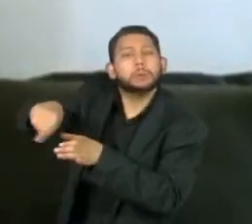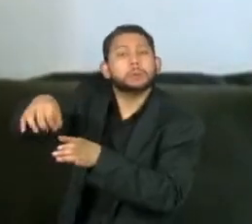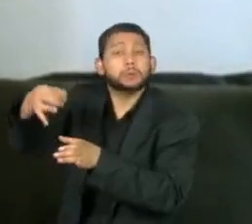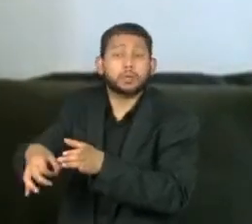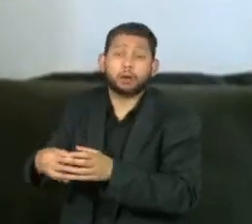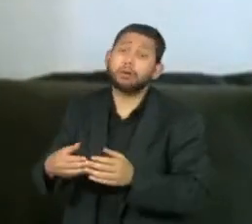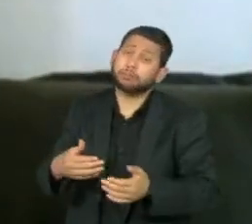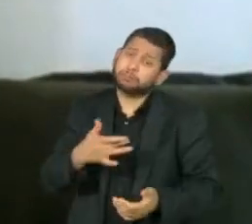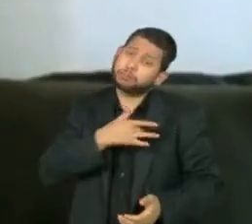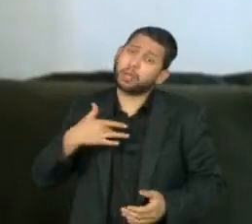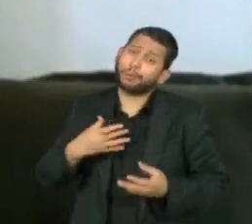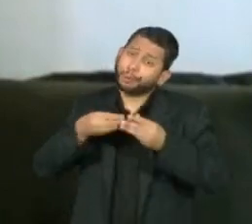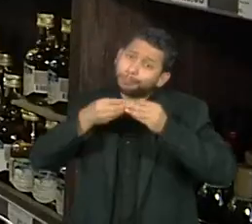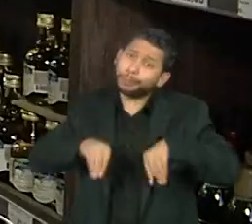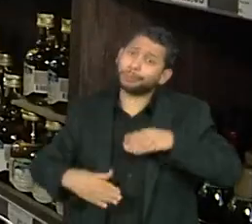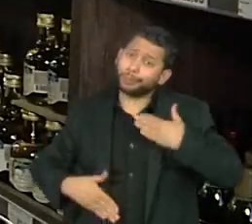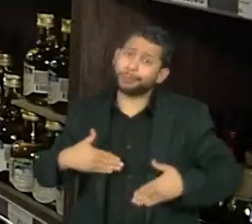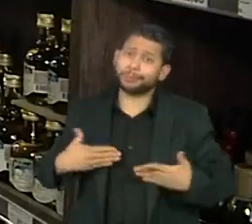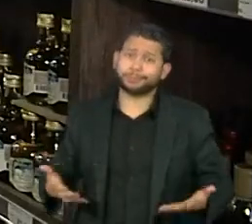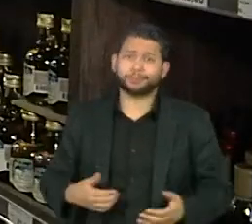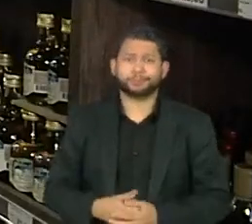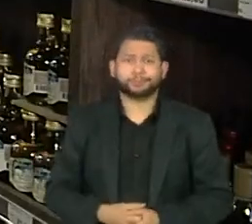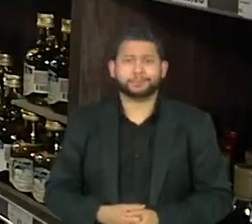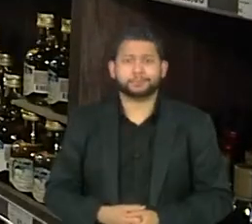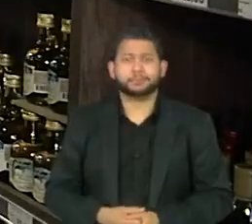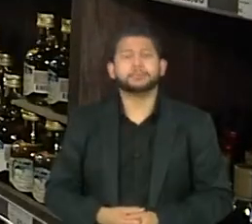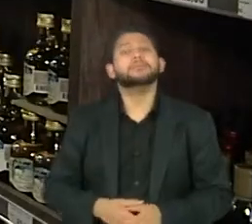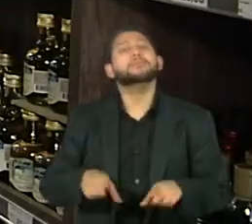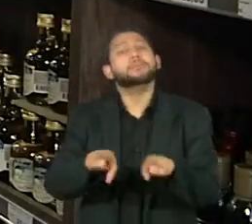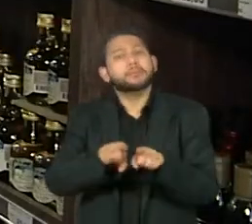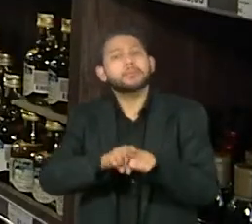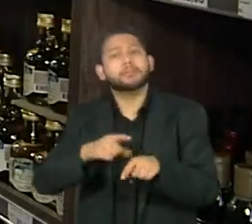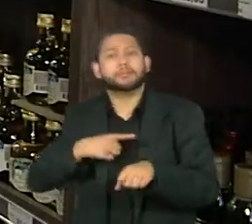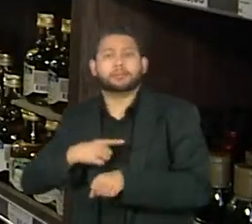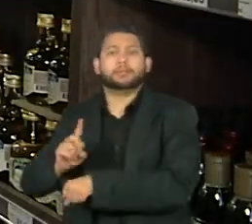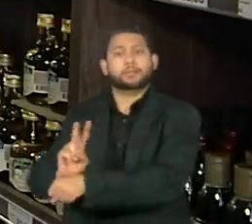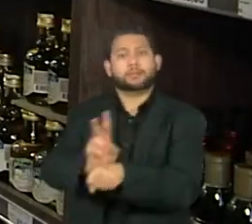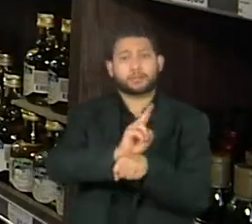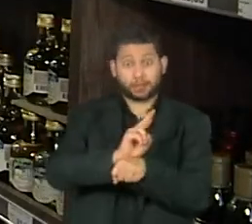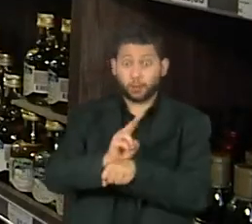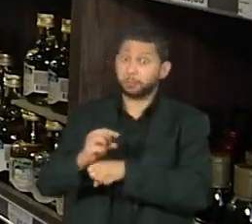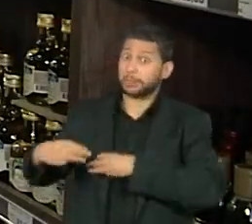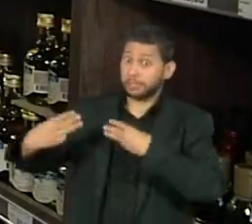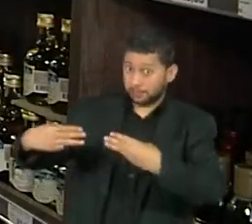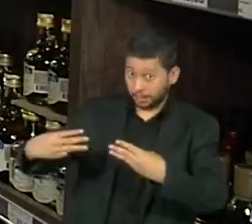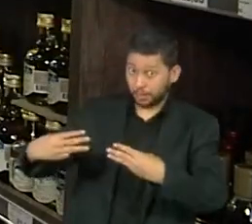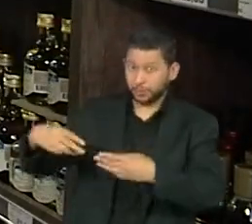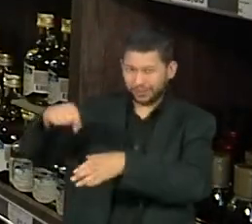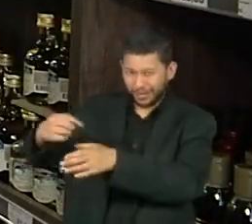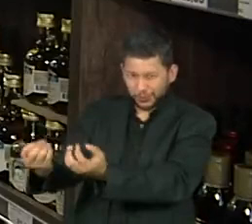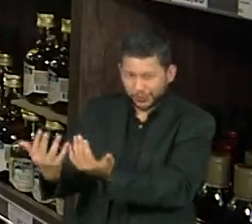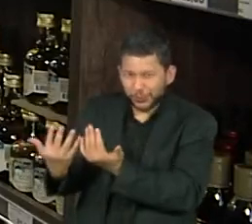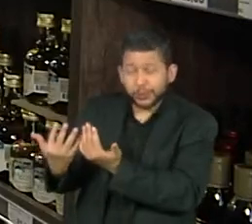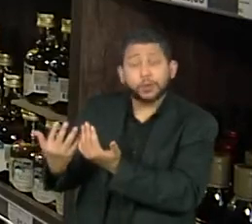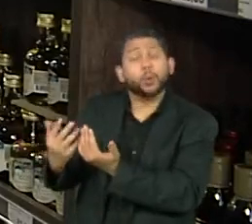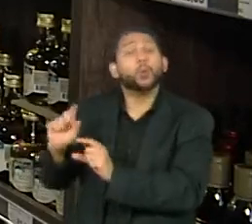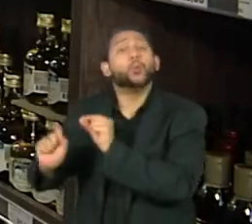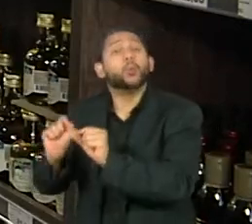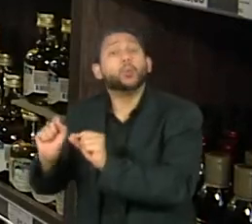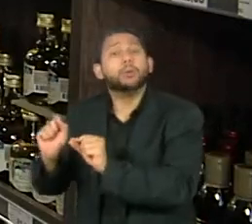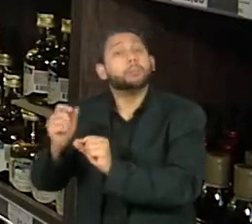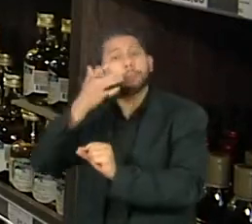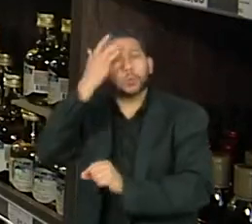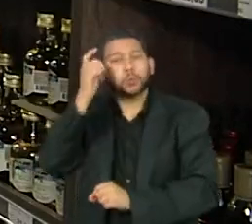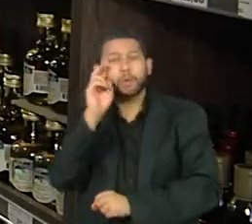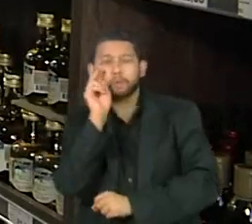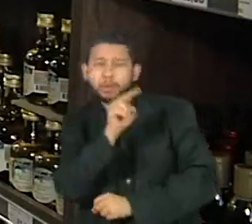malefícios para o nosso organismo. Além de se atentar às fiscalizações do Ministério da Agricultura, existem maneiras do consumidor